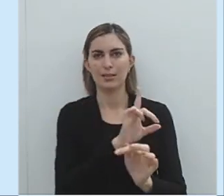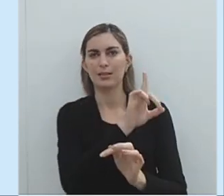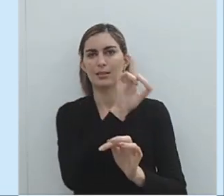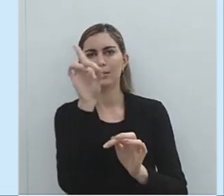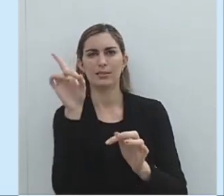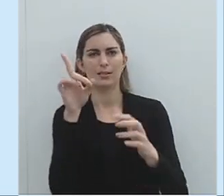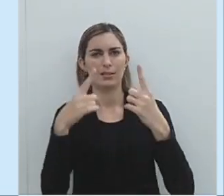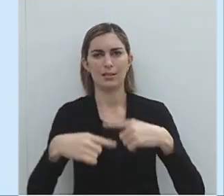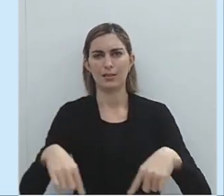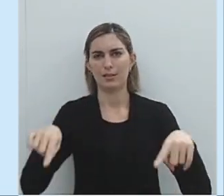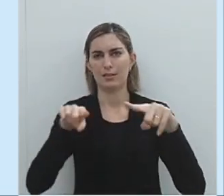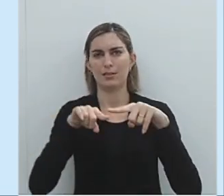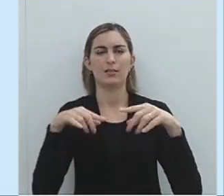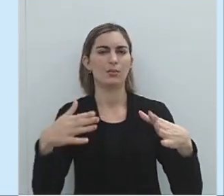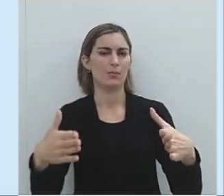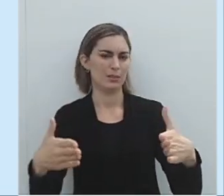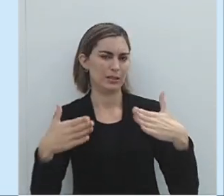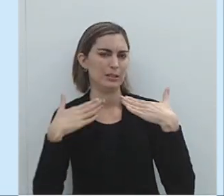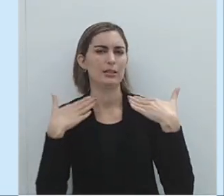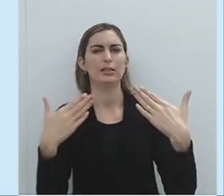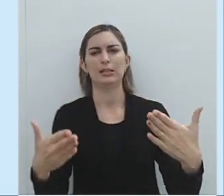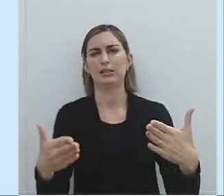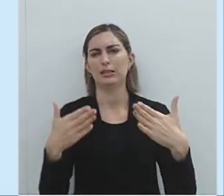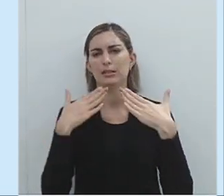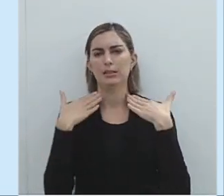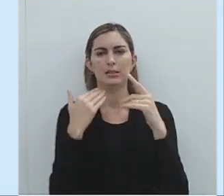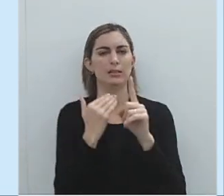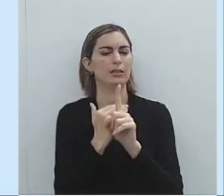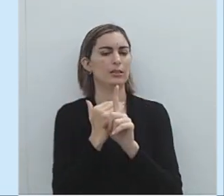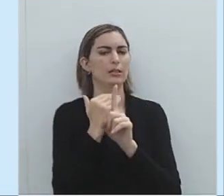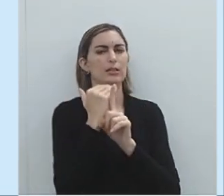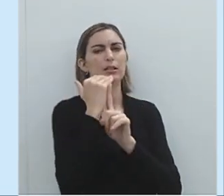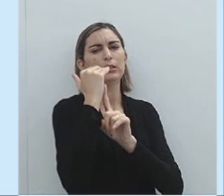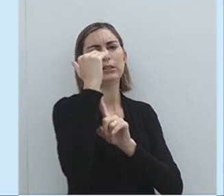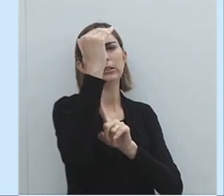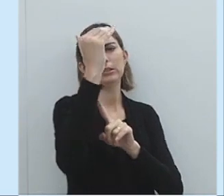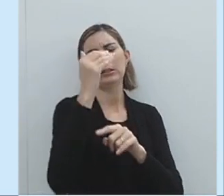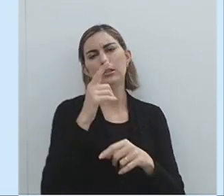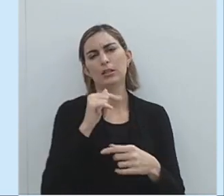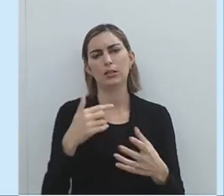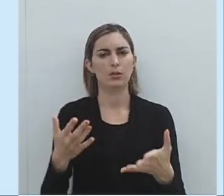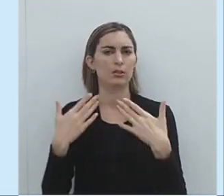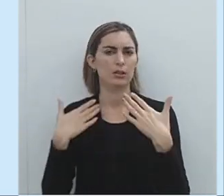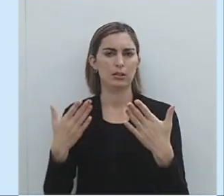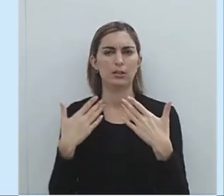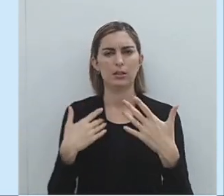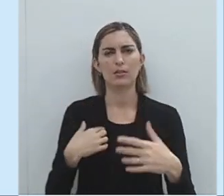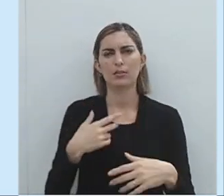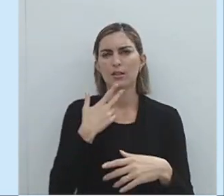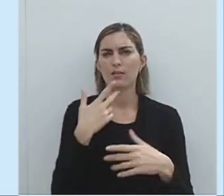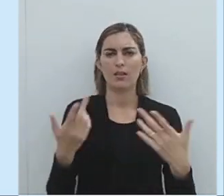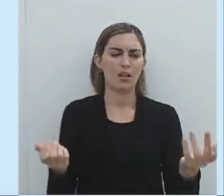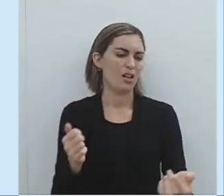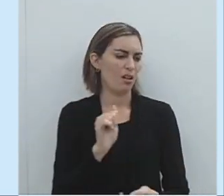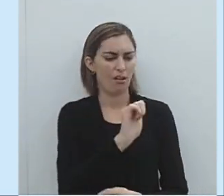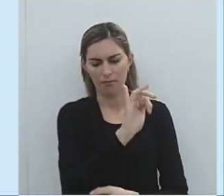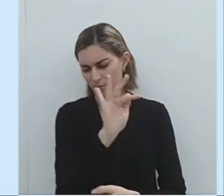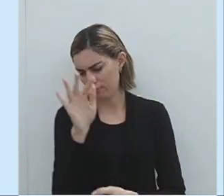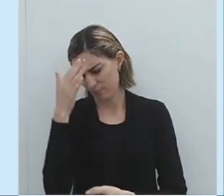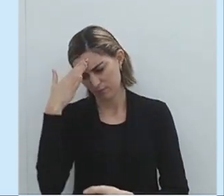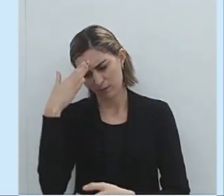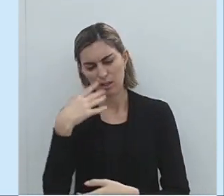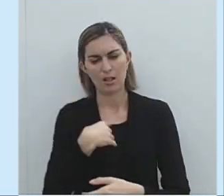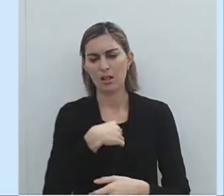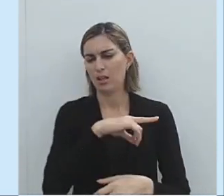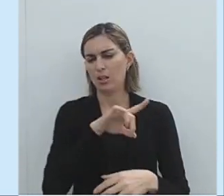que a gente está com muito calor, né? A temperatura está muito água, aí você de repente diz,